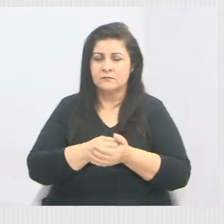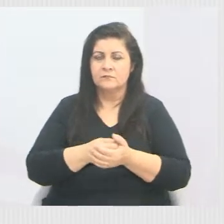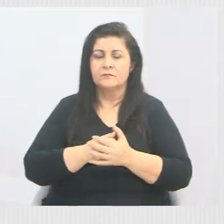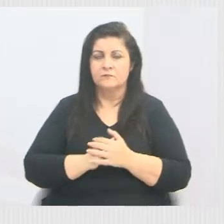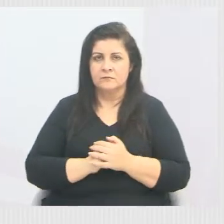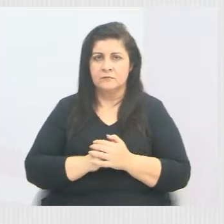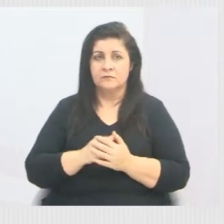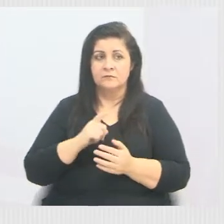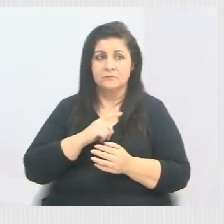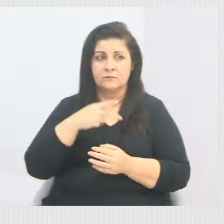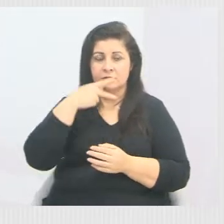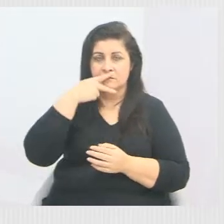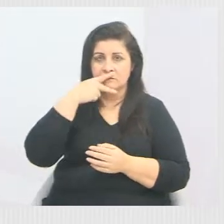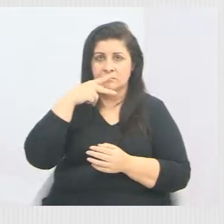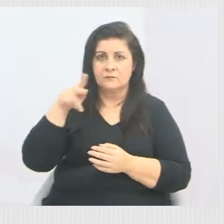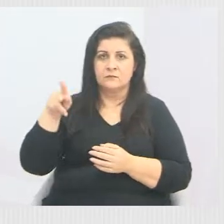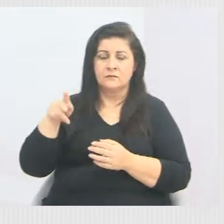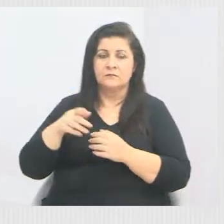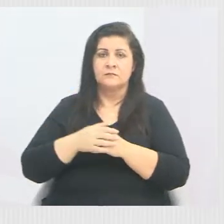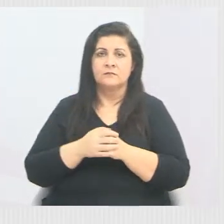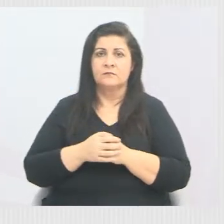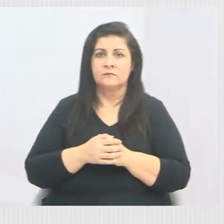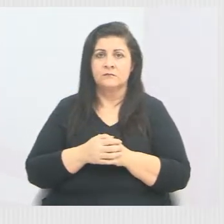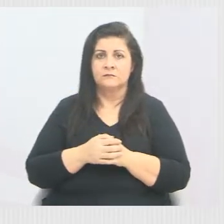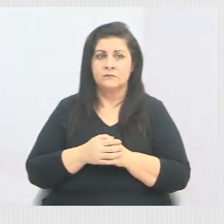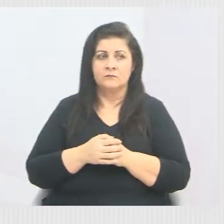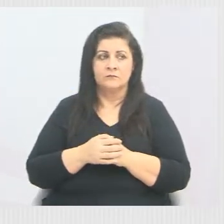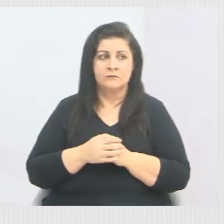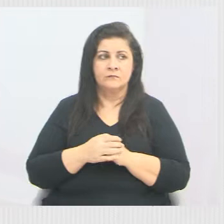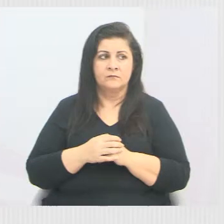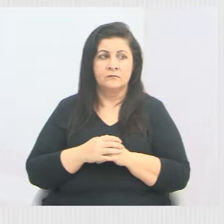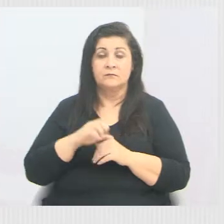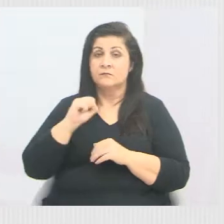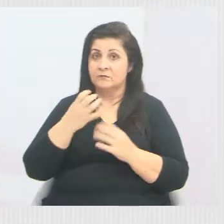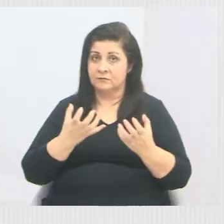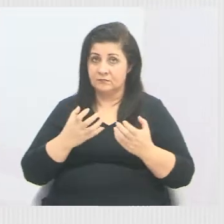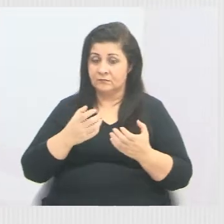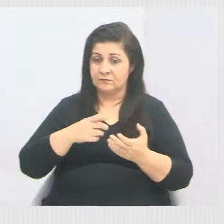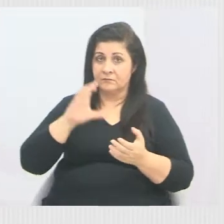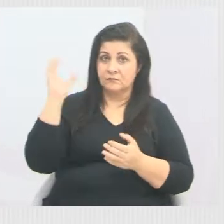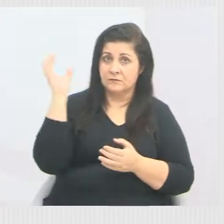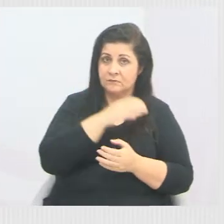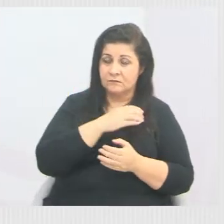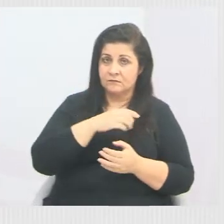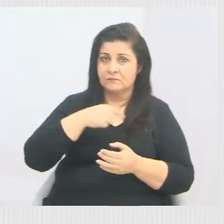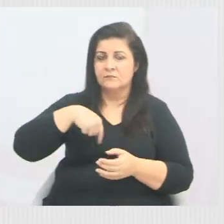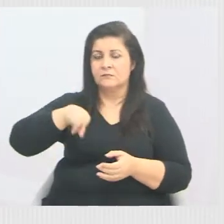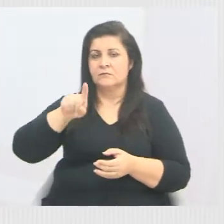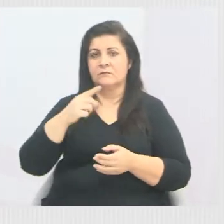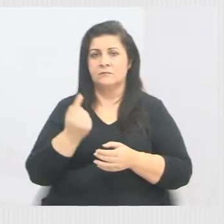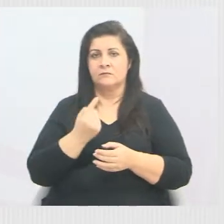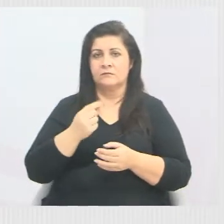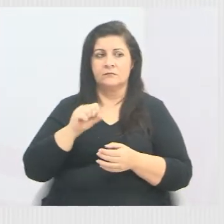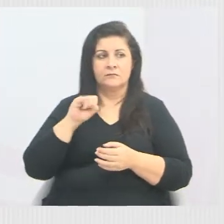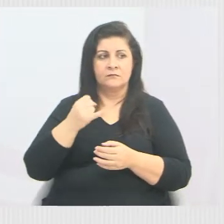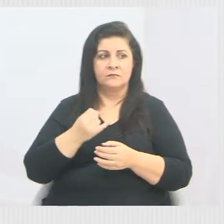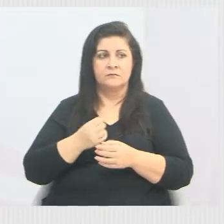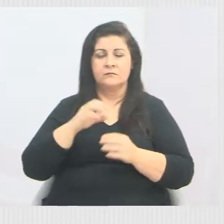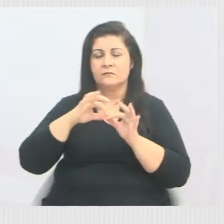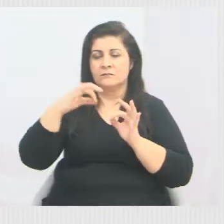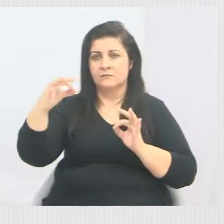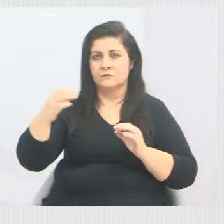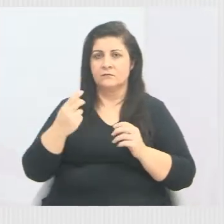provérbio que eu acho muito legal compartilhar com vocês: se quer ir rápido, vá sozinho. Se quer ir longe, vá em grupo.